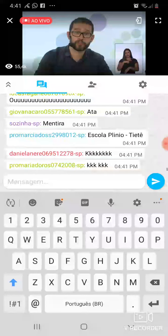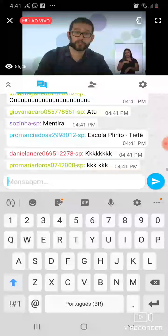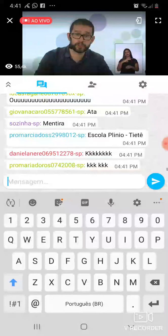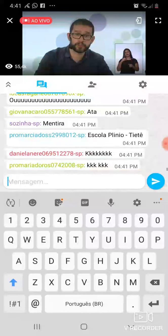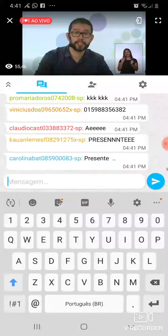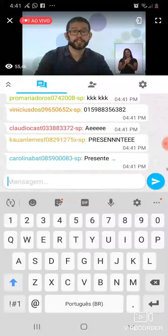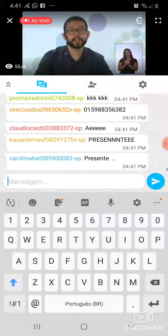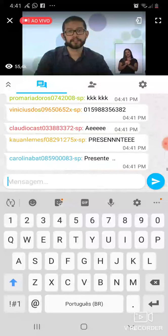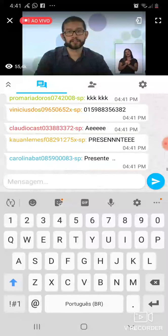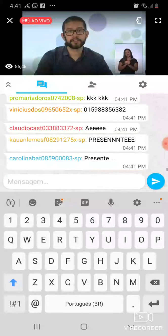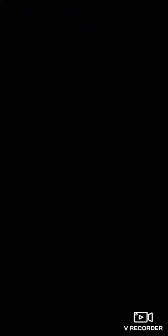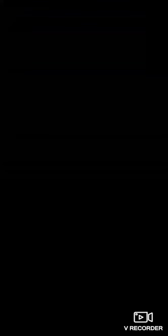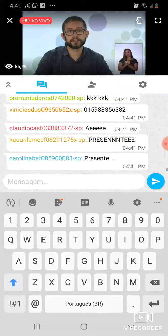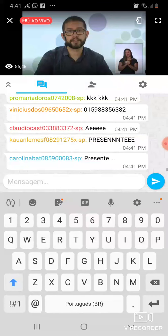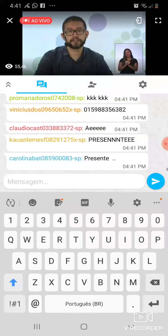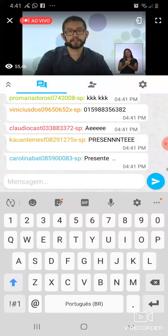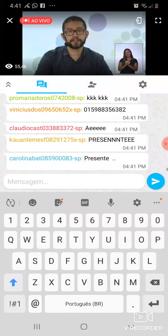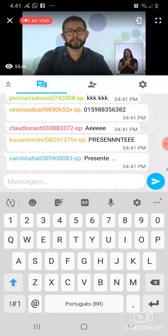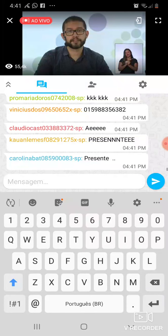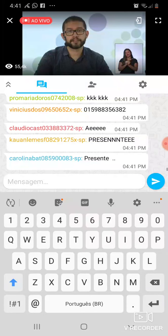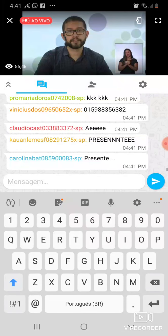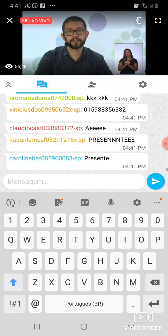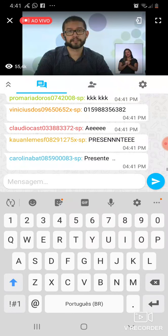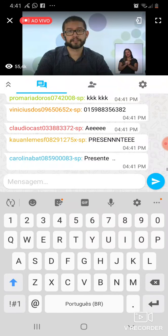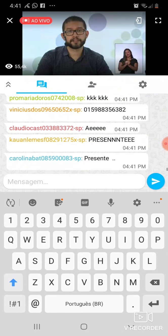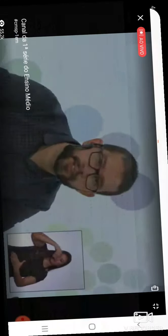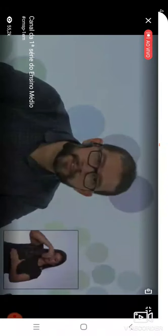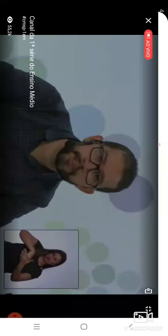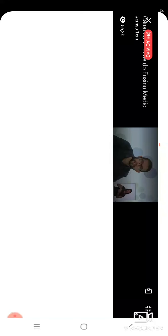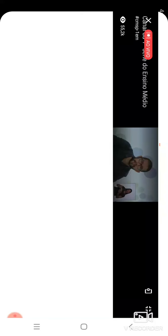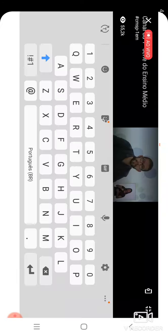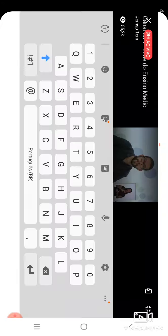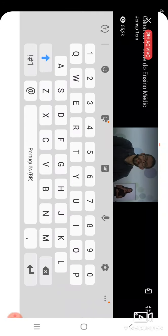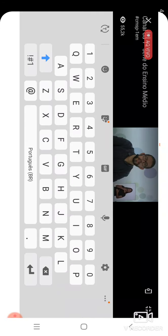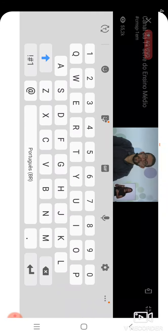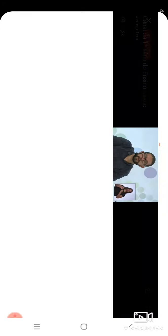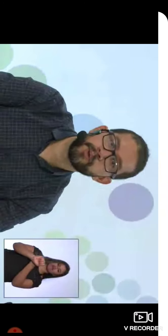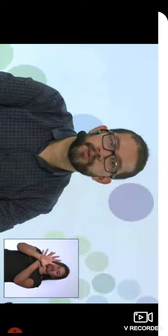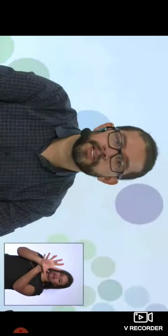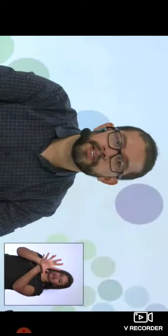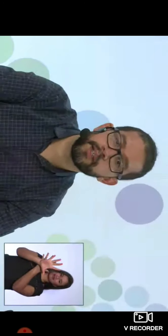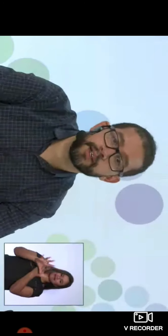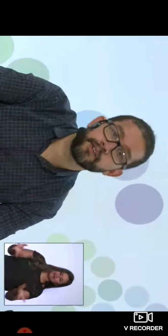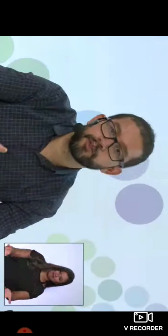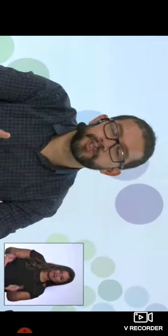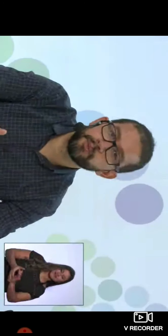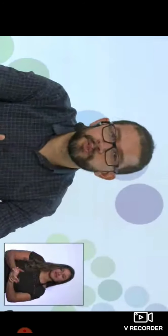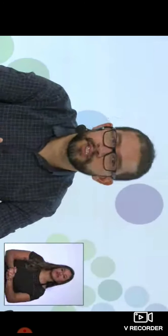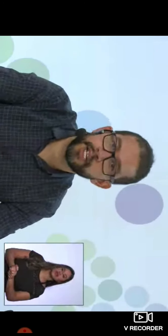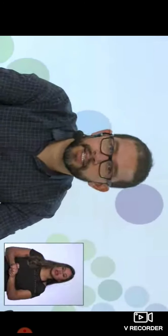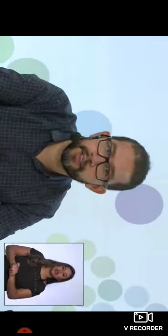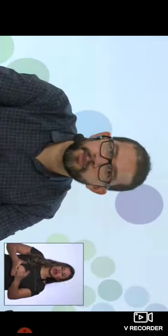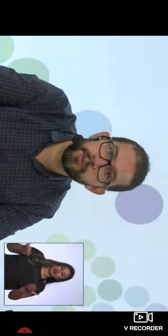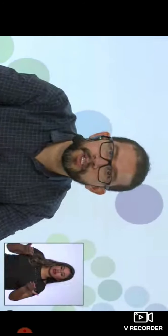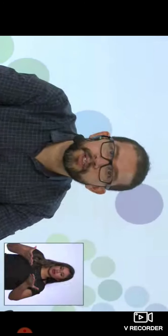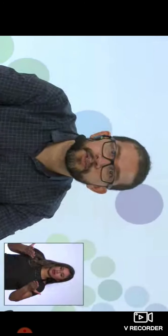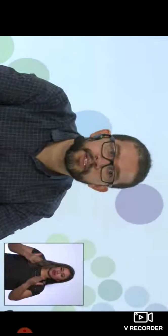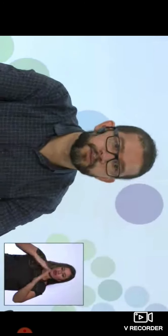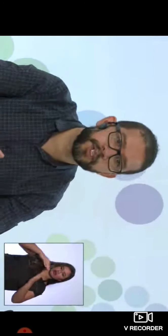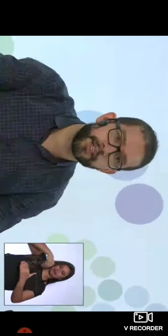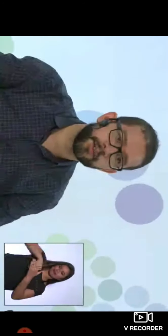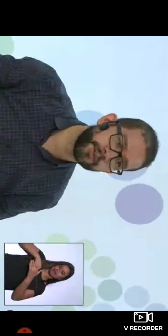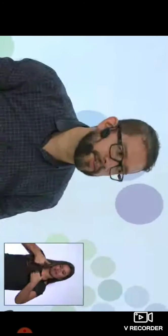seus professores nas escolas, mesmo que à distância, tá? Por conta que nós não podemos sair de casa nesse